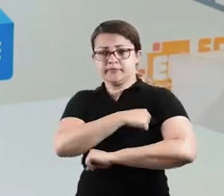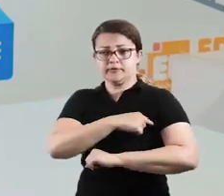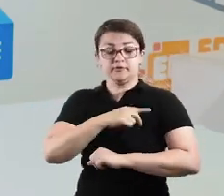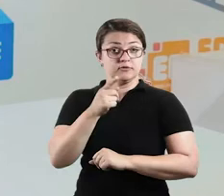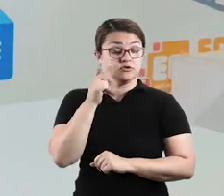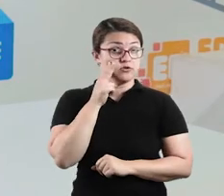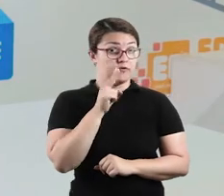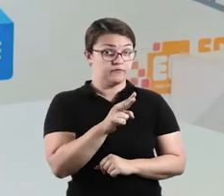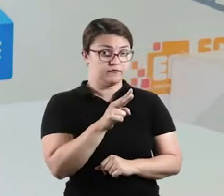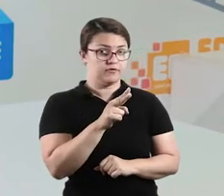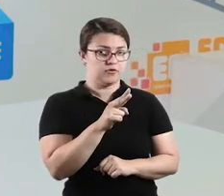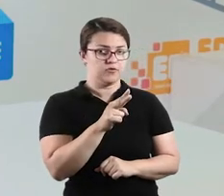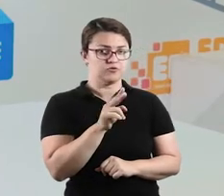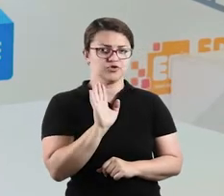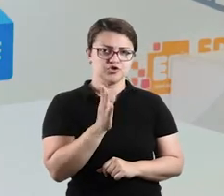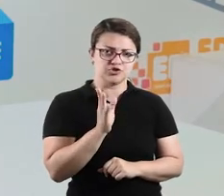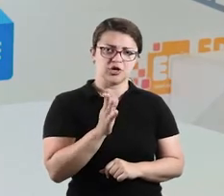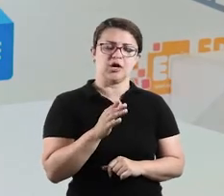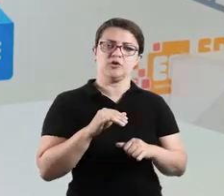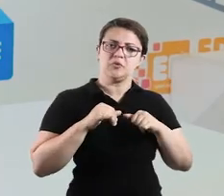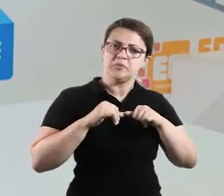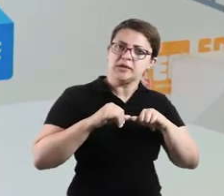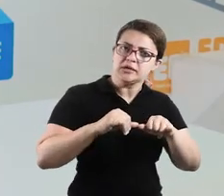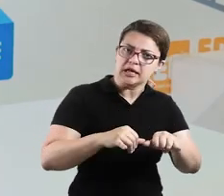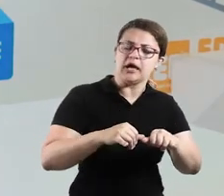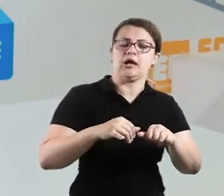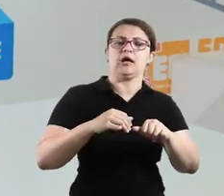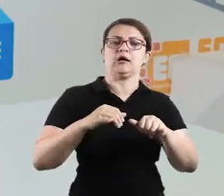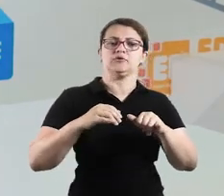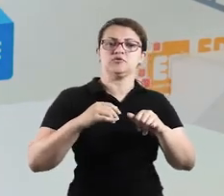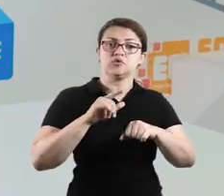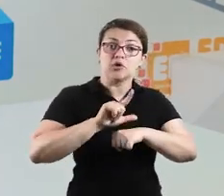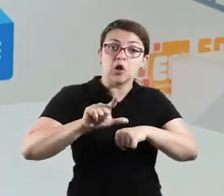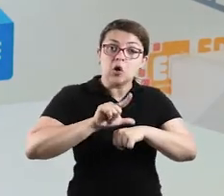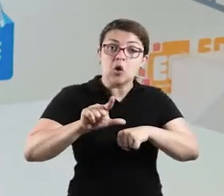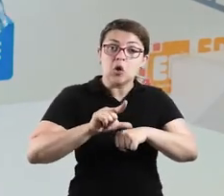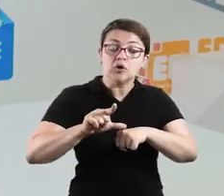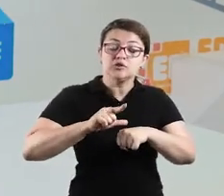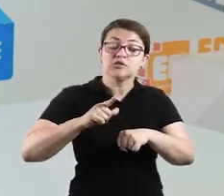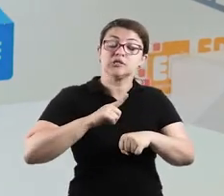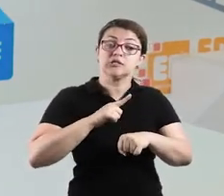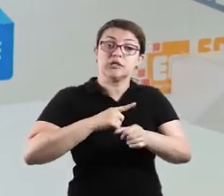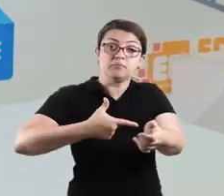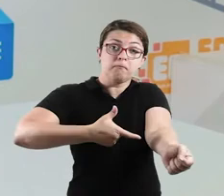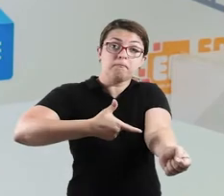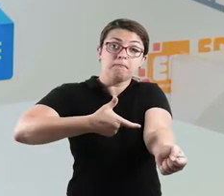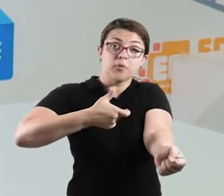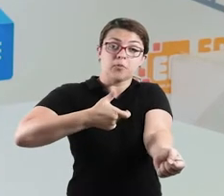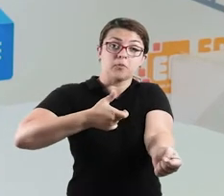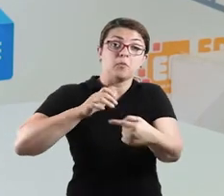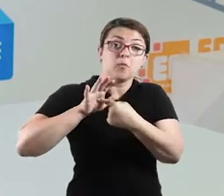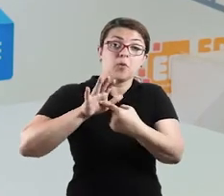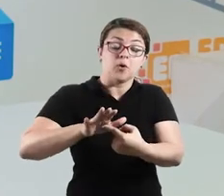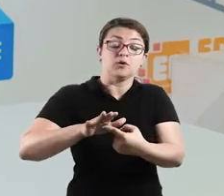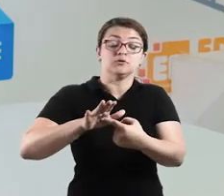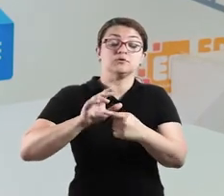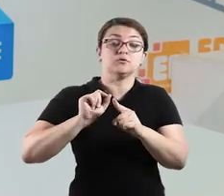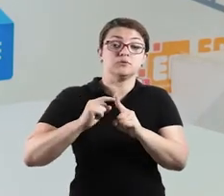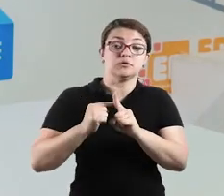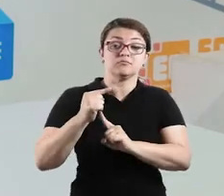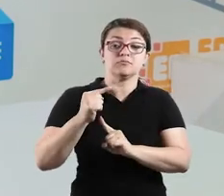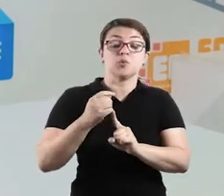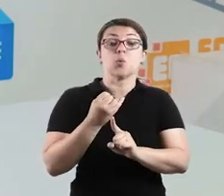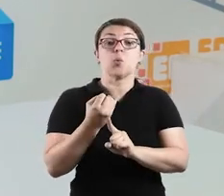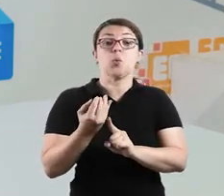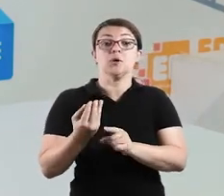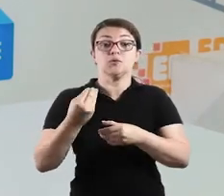indo no comércio, tem aquele de pulso que o pessoal mede a nossa temperatura. O que é o termômetro, tá? Ele mede o